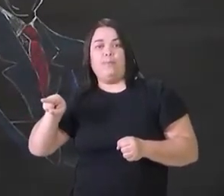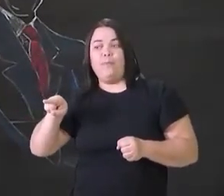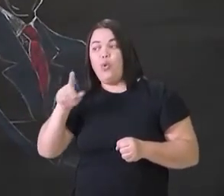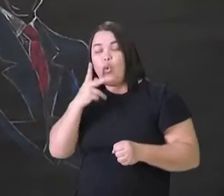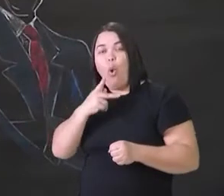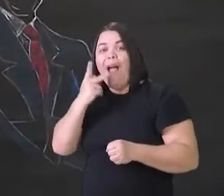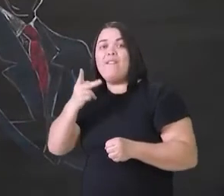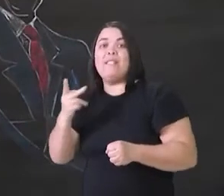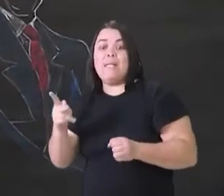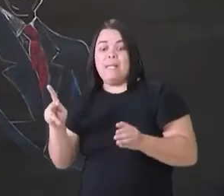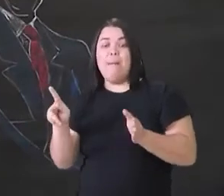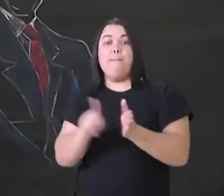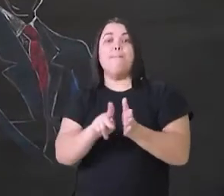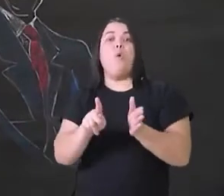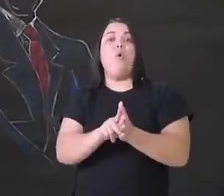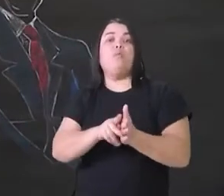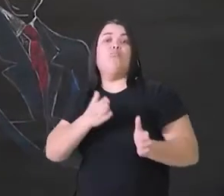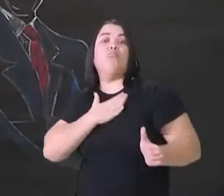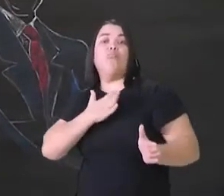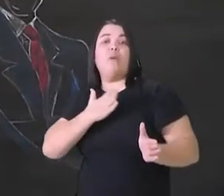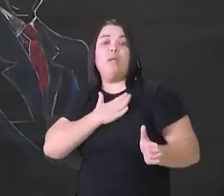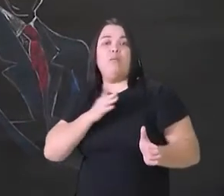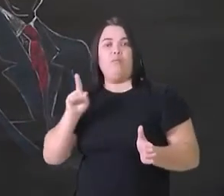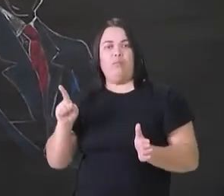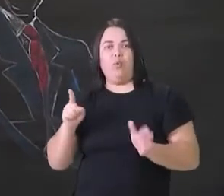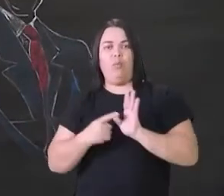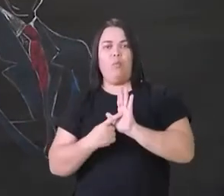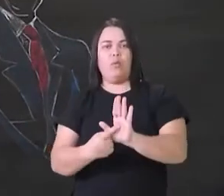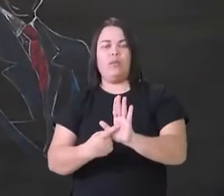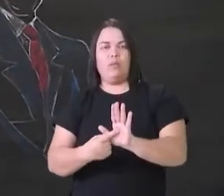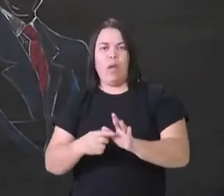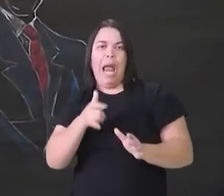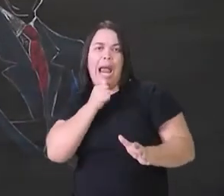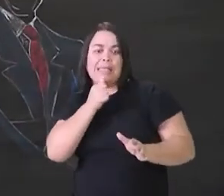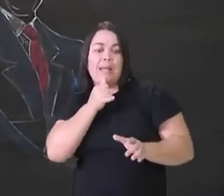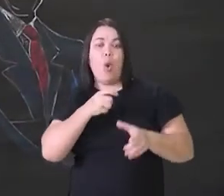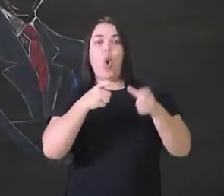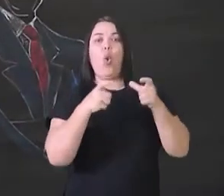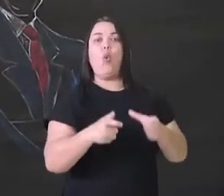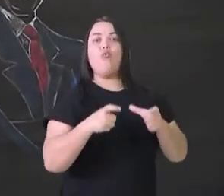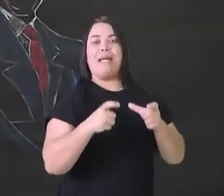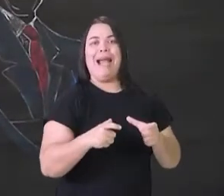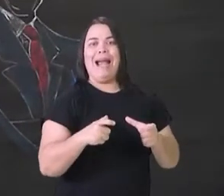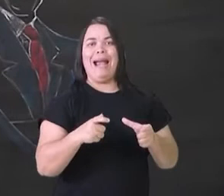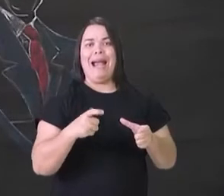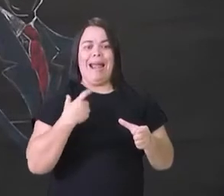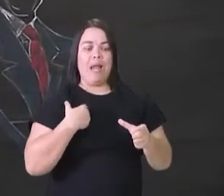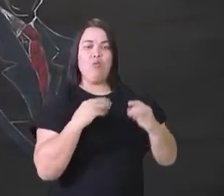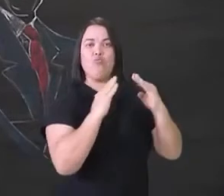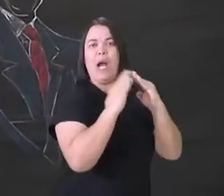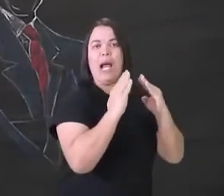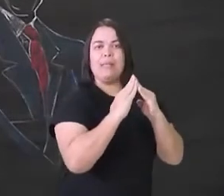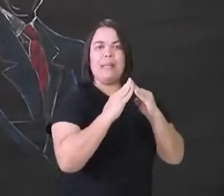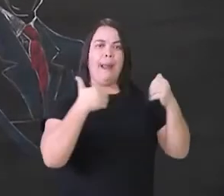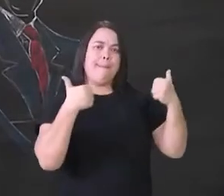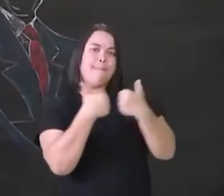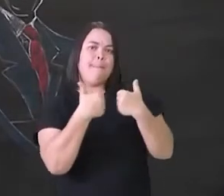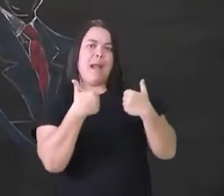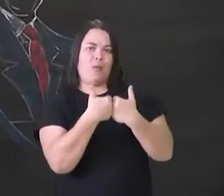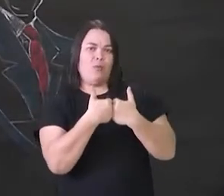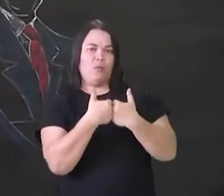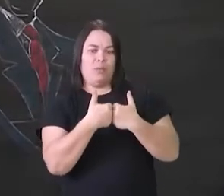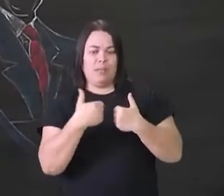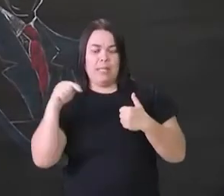E eu tenho o where, que significa um lugar, por exemplo, um lugar onde eu moro é perto daqui. Estou unindo